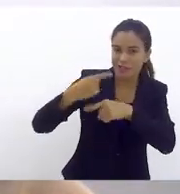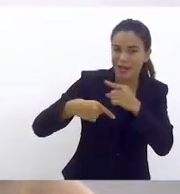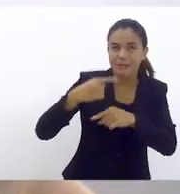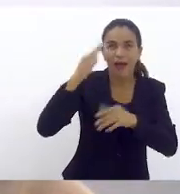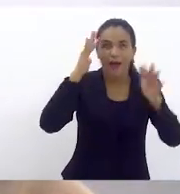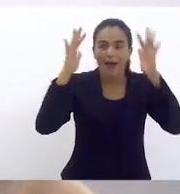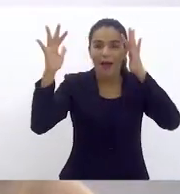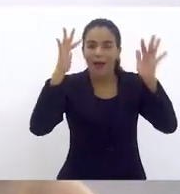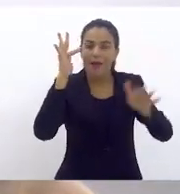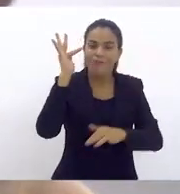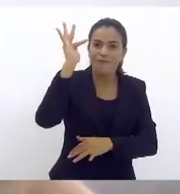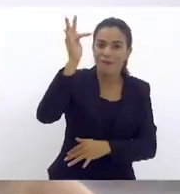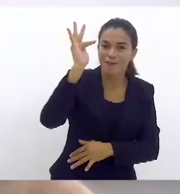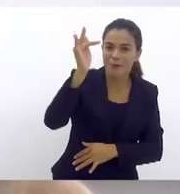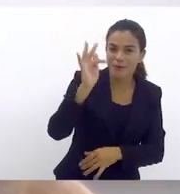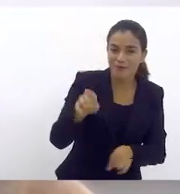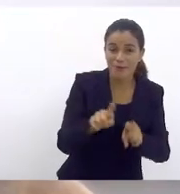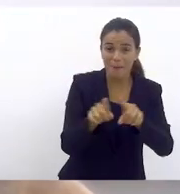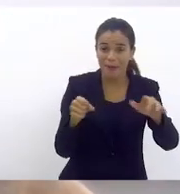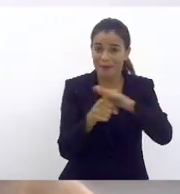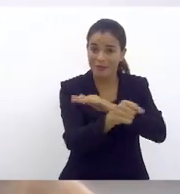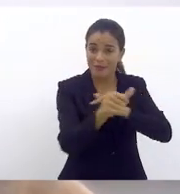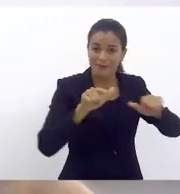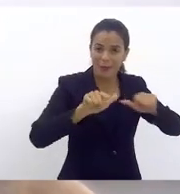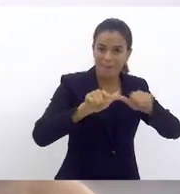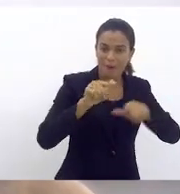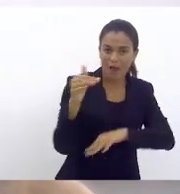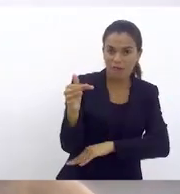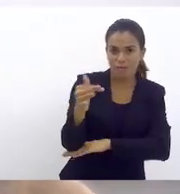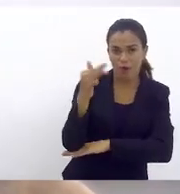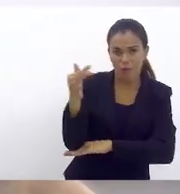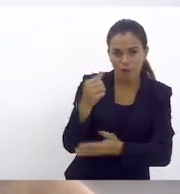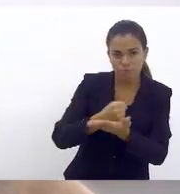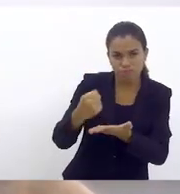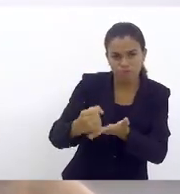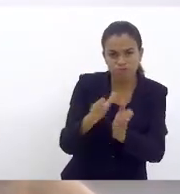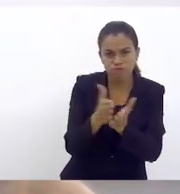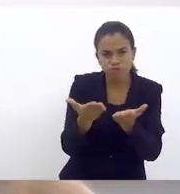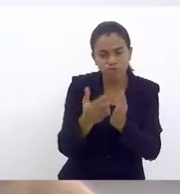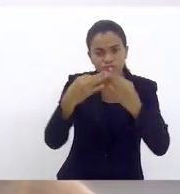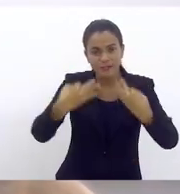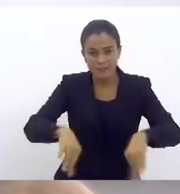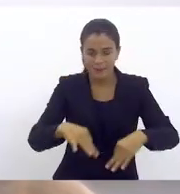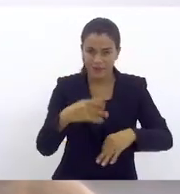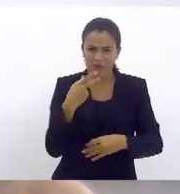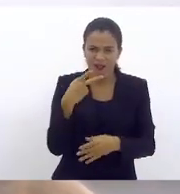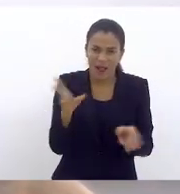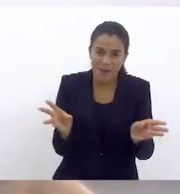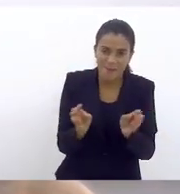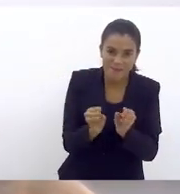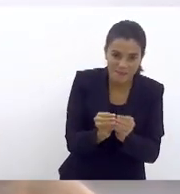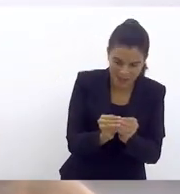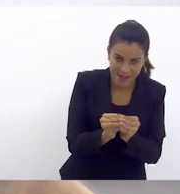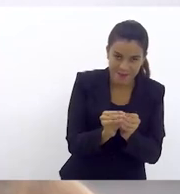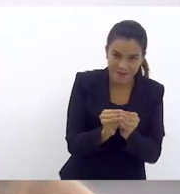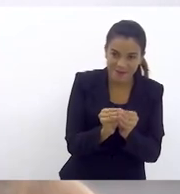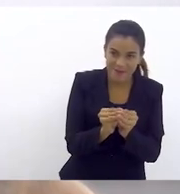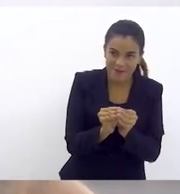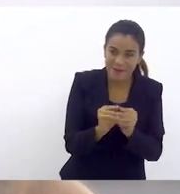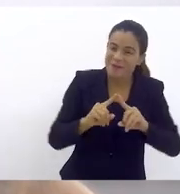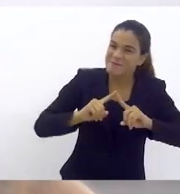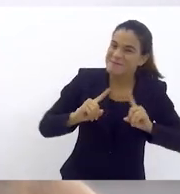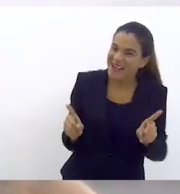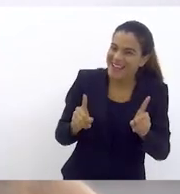ingresso e emancipação no mercado de trabalho formal possa se concluir vou tentar ser bastante breve mas